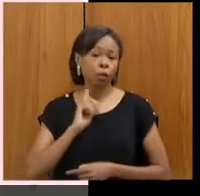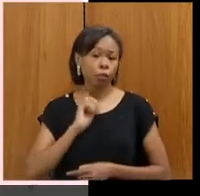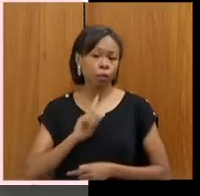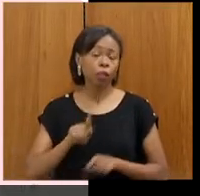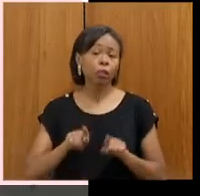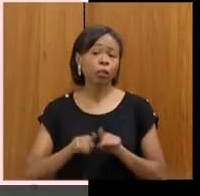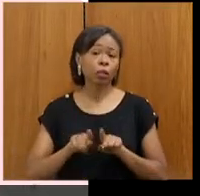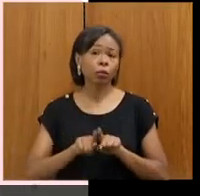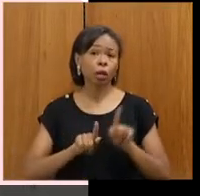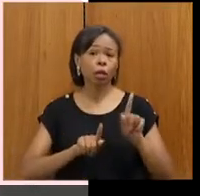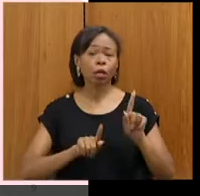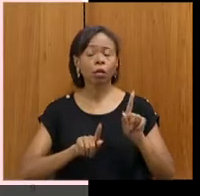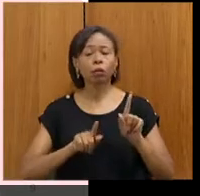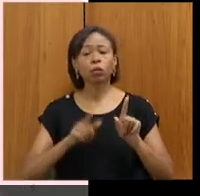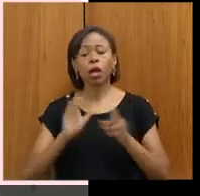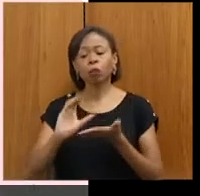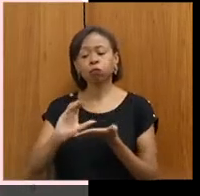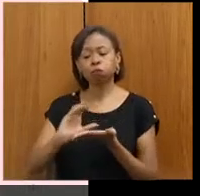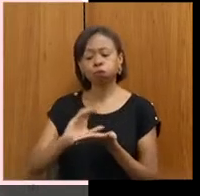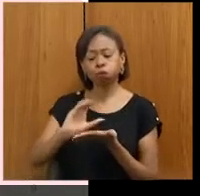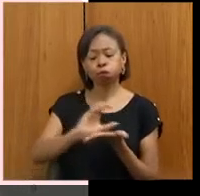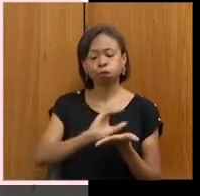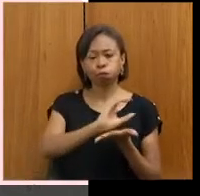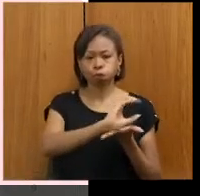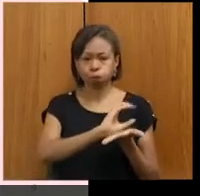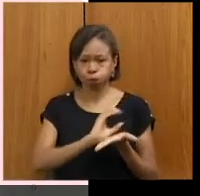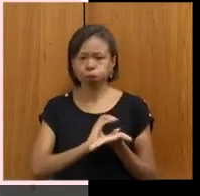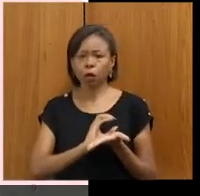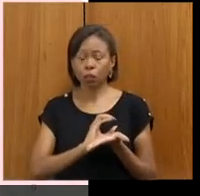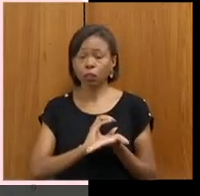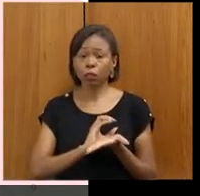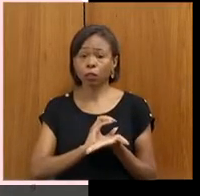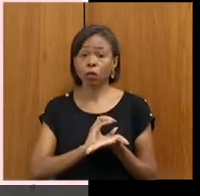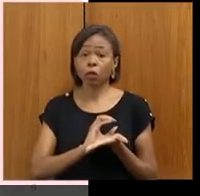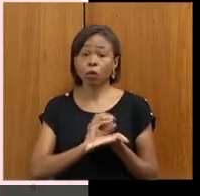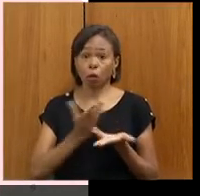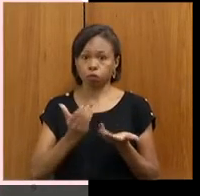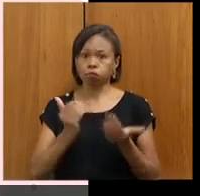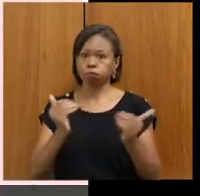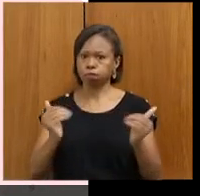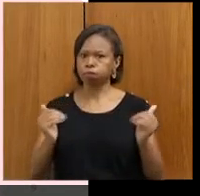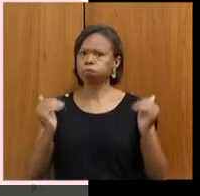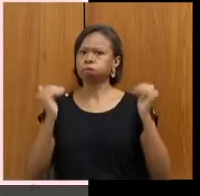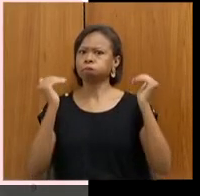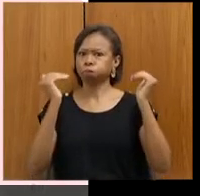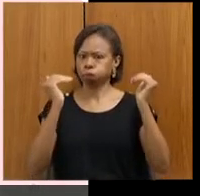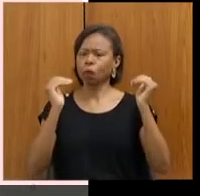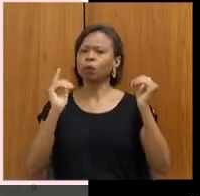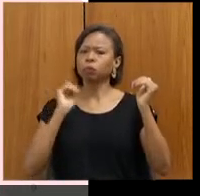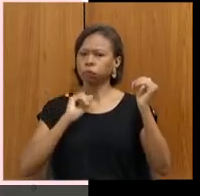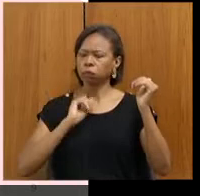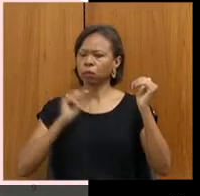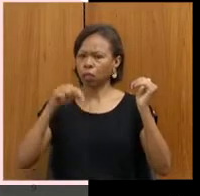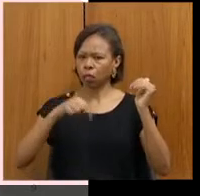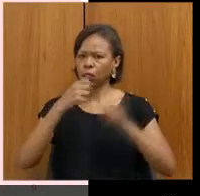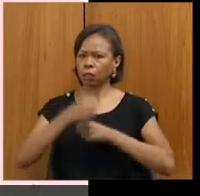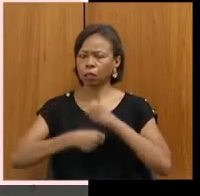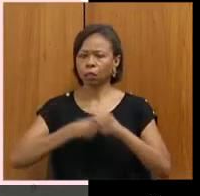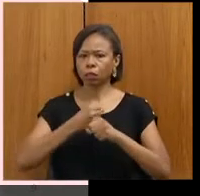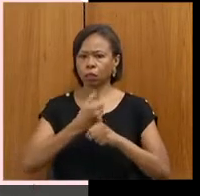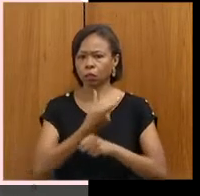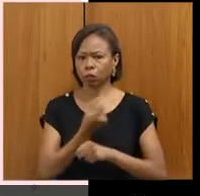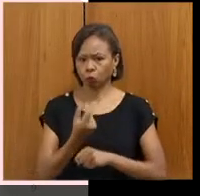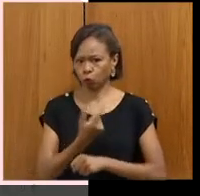formando com relação à arrecadação vem performando de uma forma bastante robusta nesse ano tendo sido é